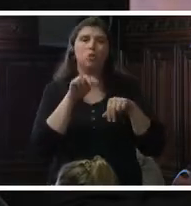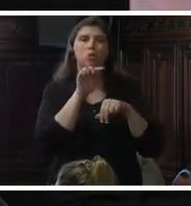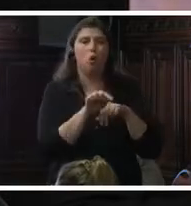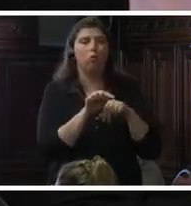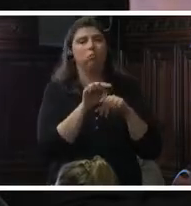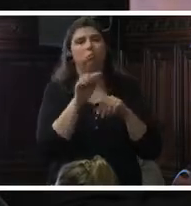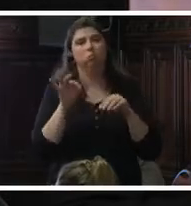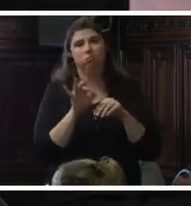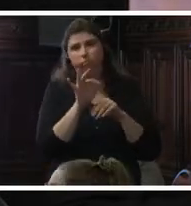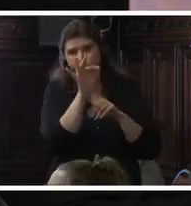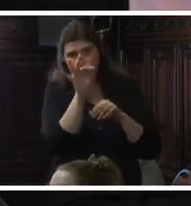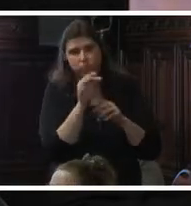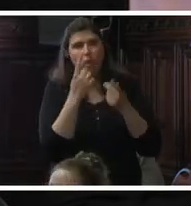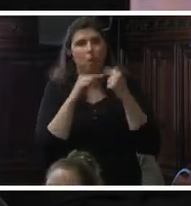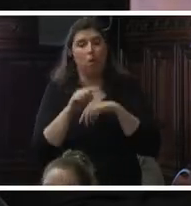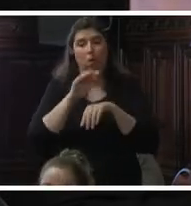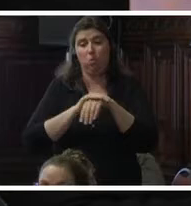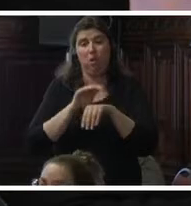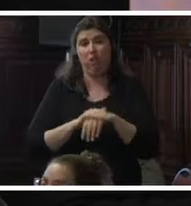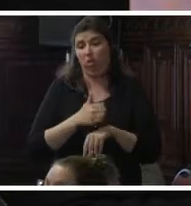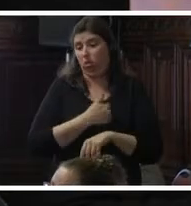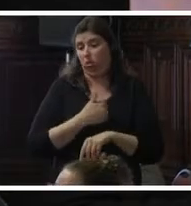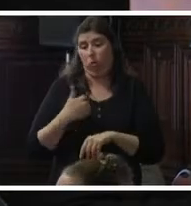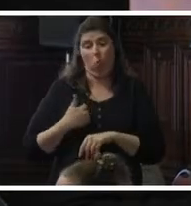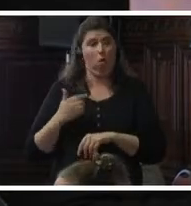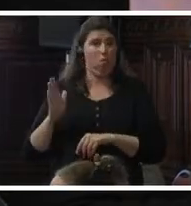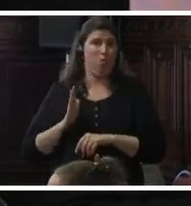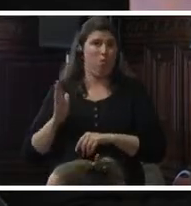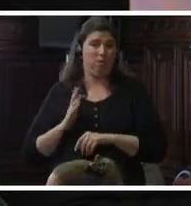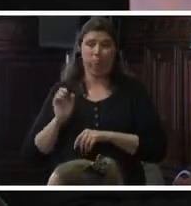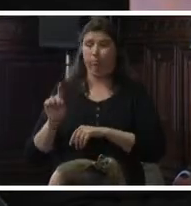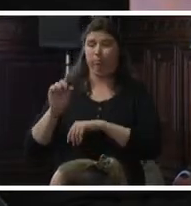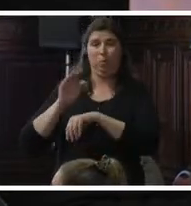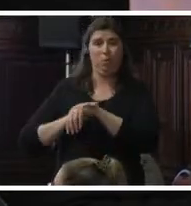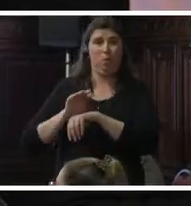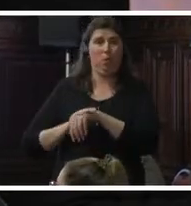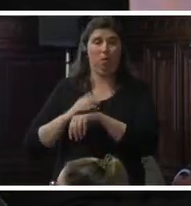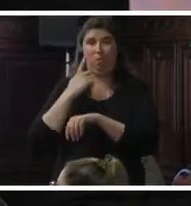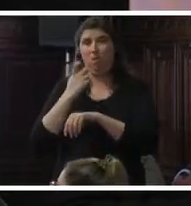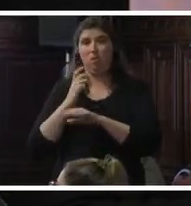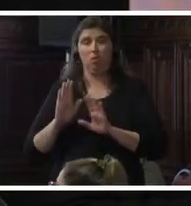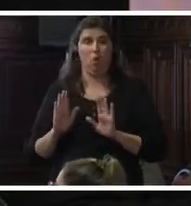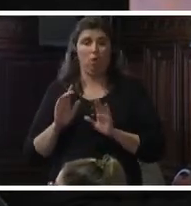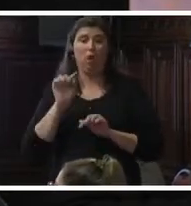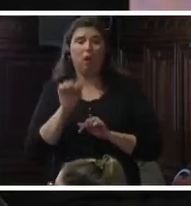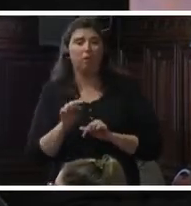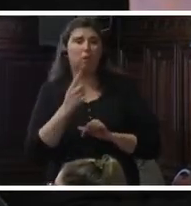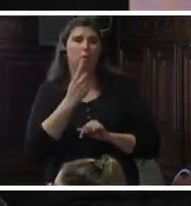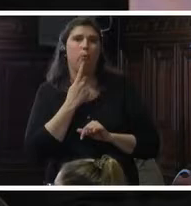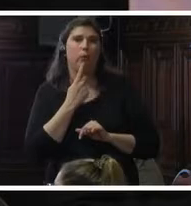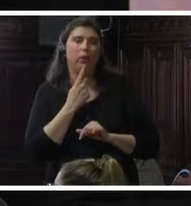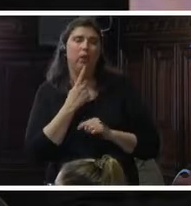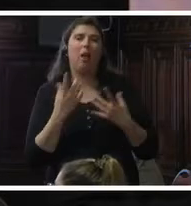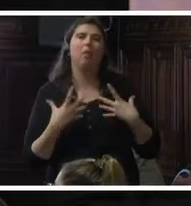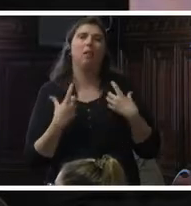mulheres e suas comunidades pela prevenção. Essa situação demonstra a inexistência de políticas de saúde que garantam a tomada de decisão informada